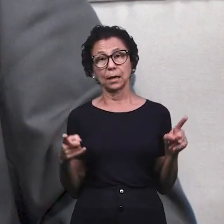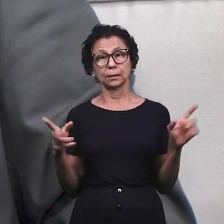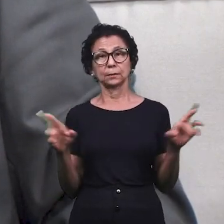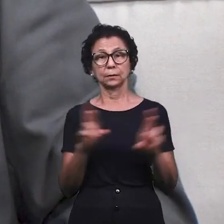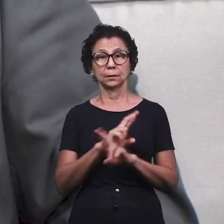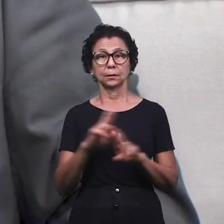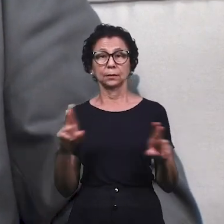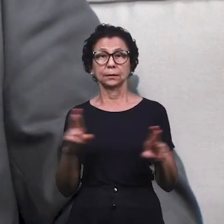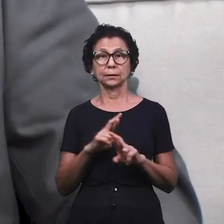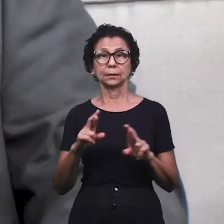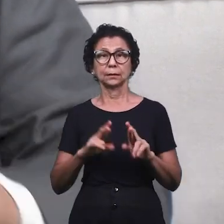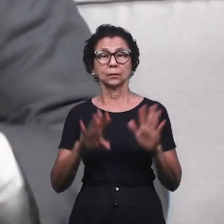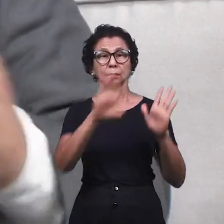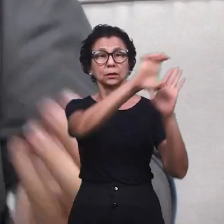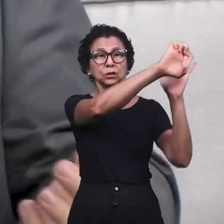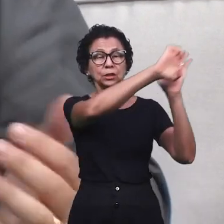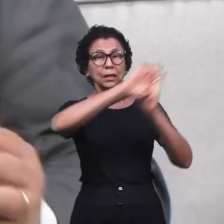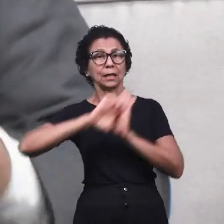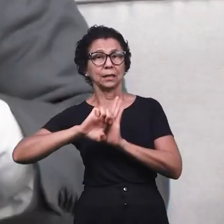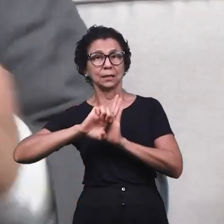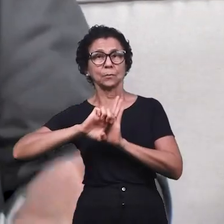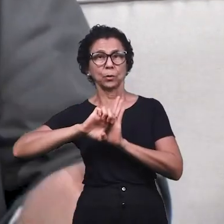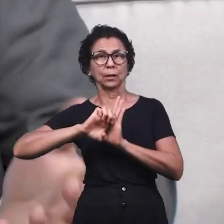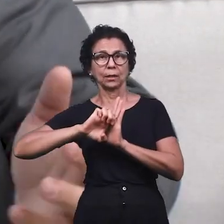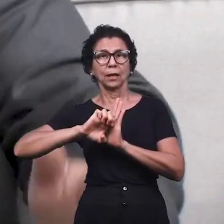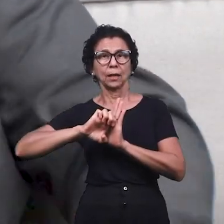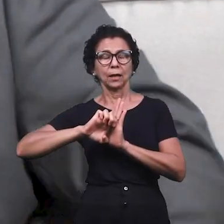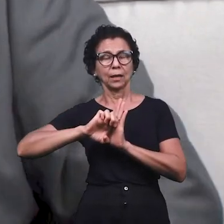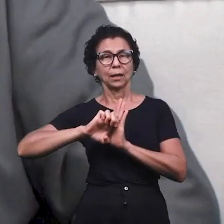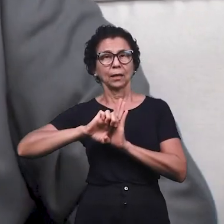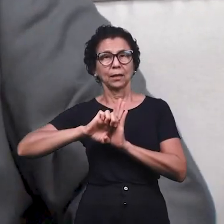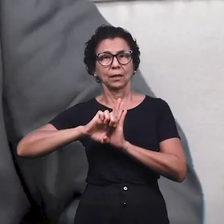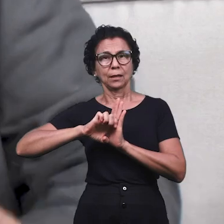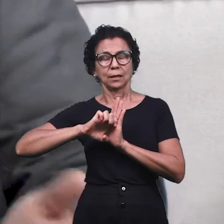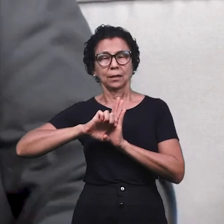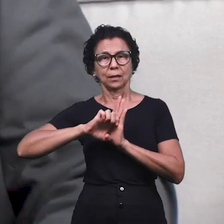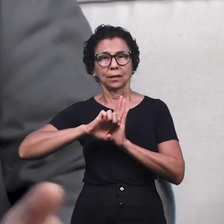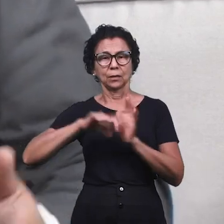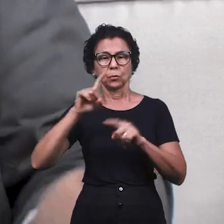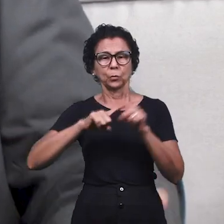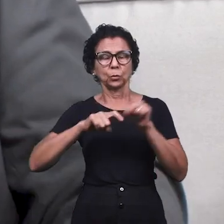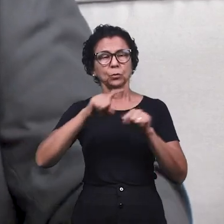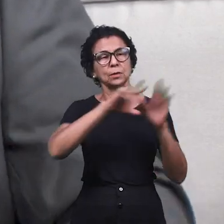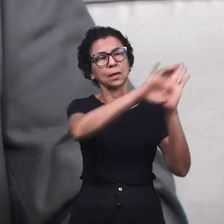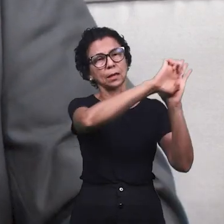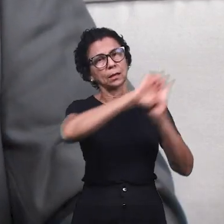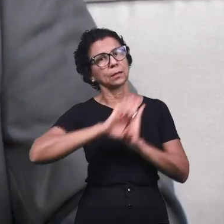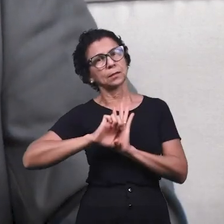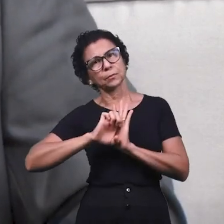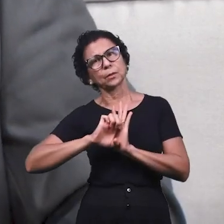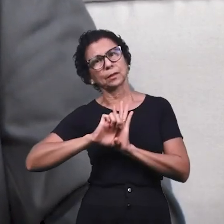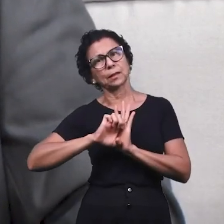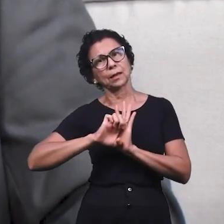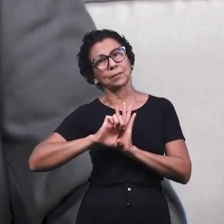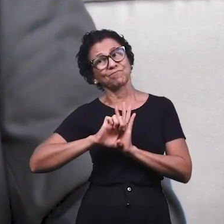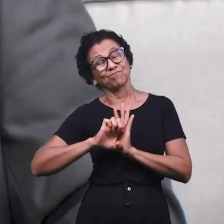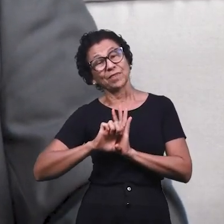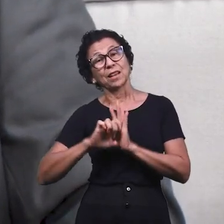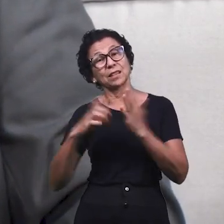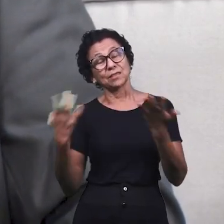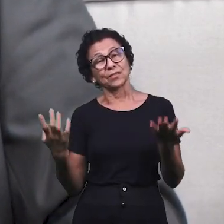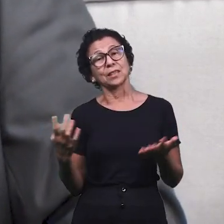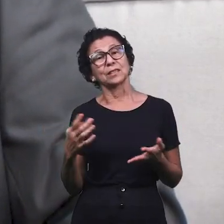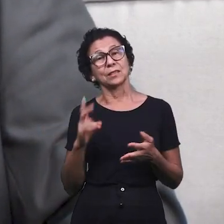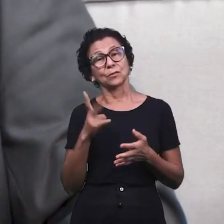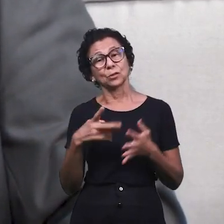a parte de trazer para o Brasil, fazer o desembaraço, a nacionalização do produto, que nós assim chamamos, acaba sendo um